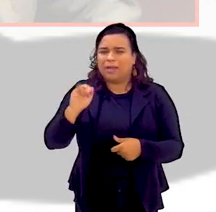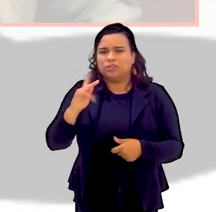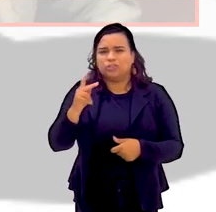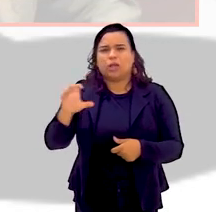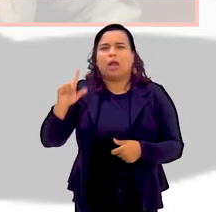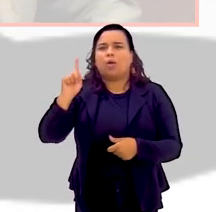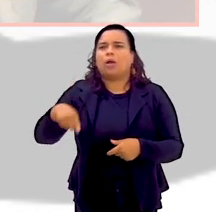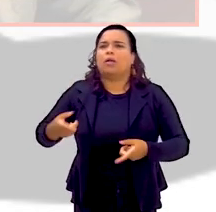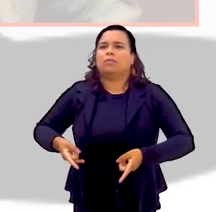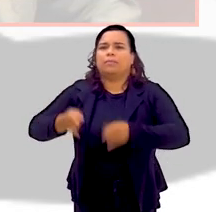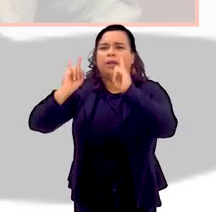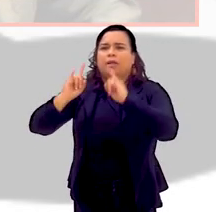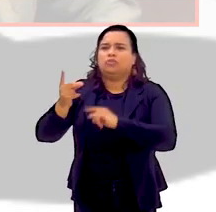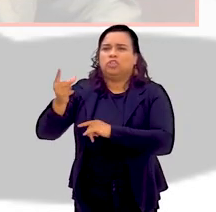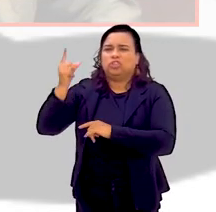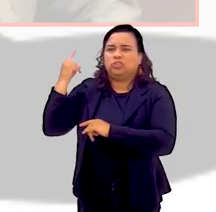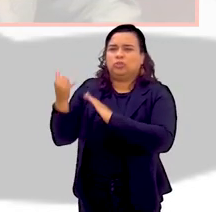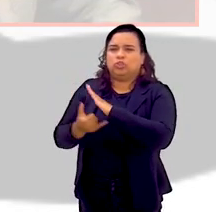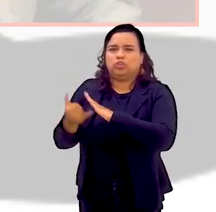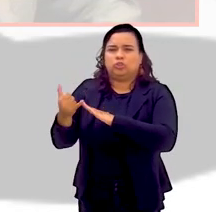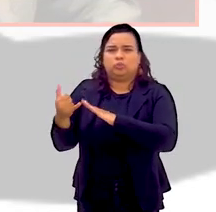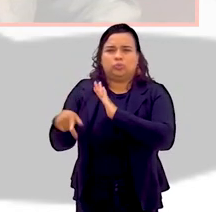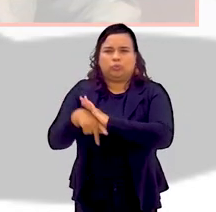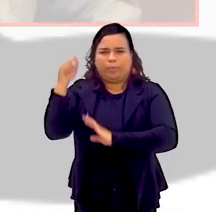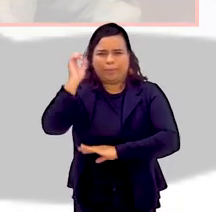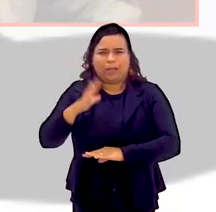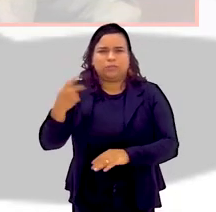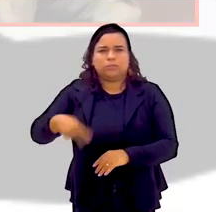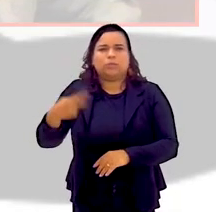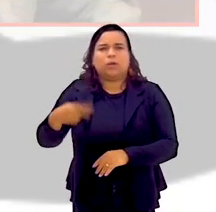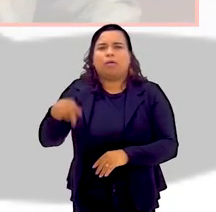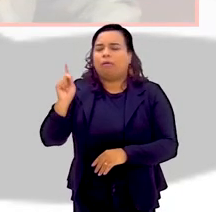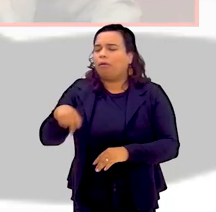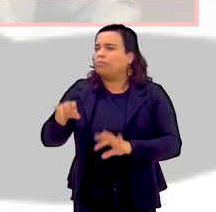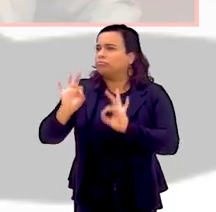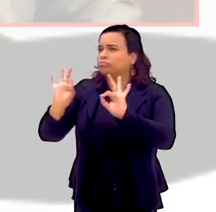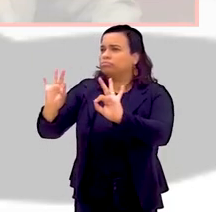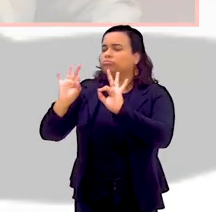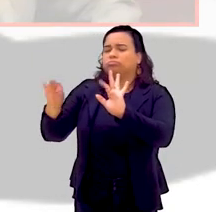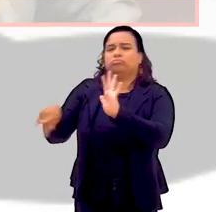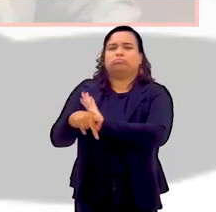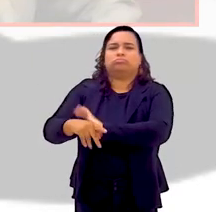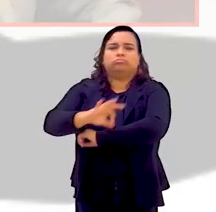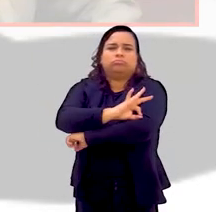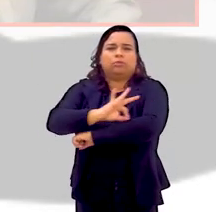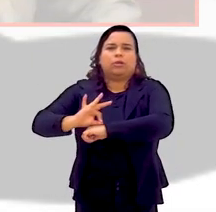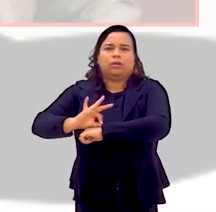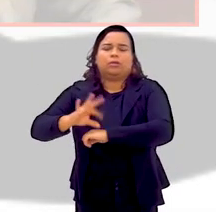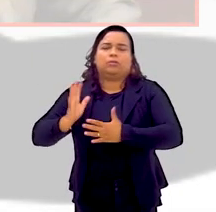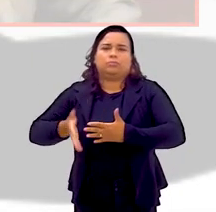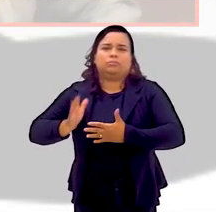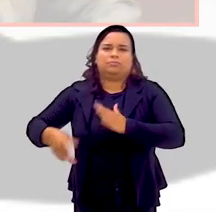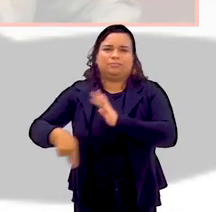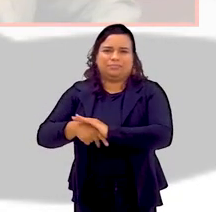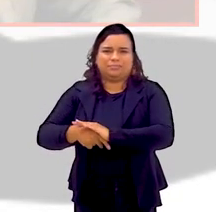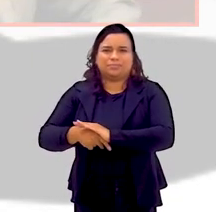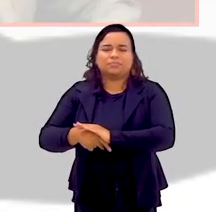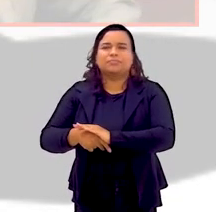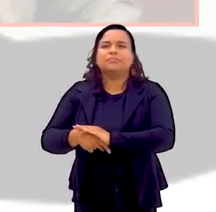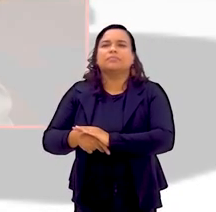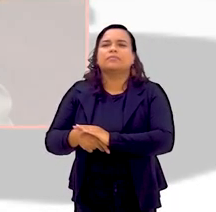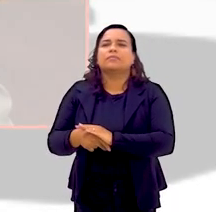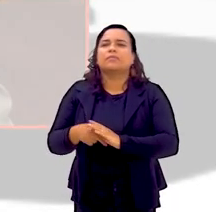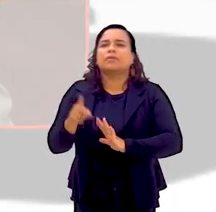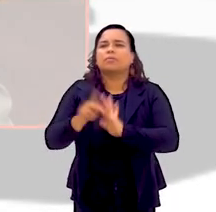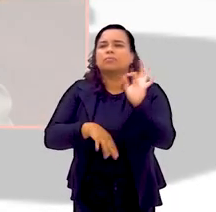antigo prédio do Instituto de Seguros do Brasil, que é uma joia da arquitetura contemporânea, né? É um projeto